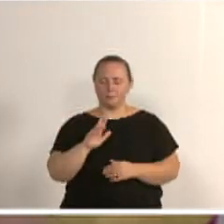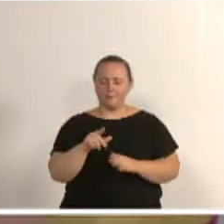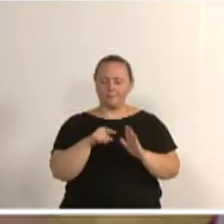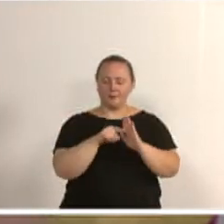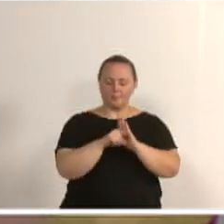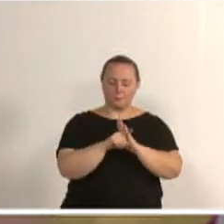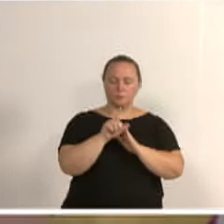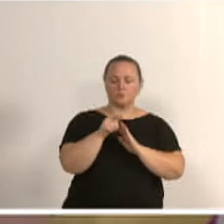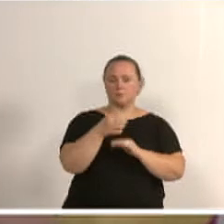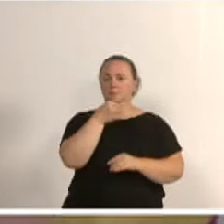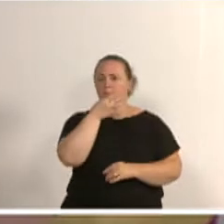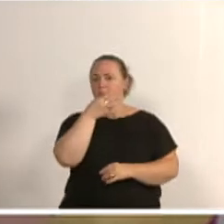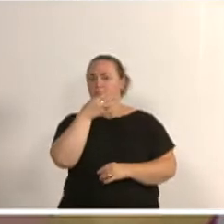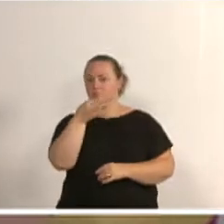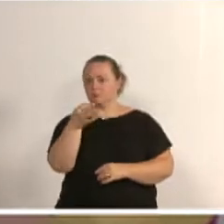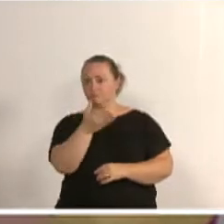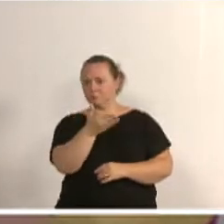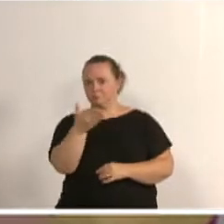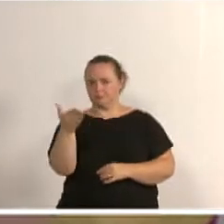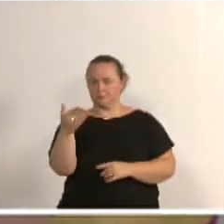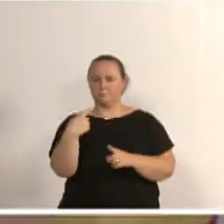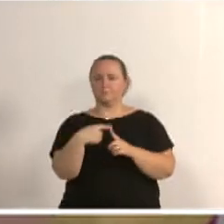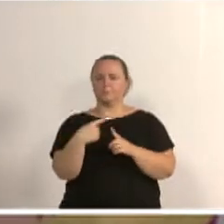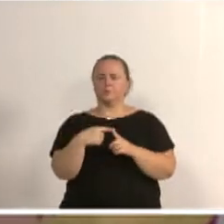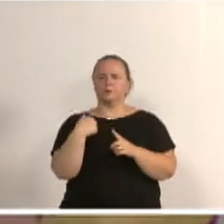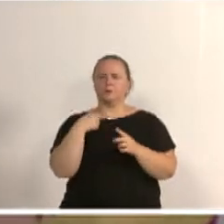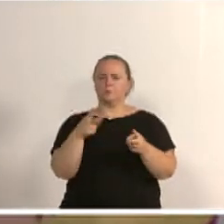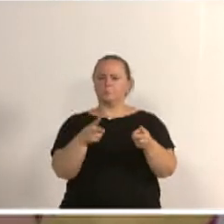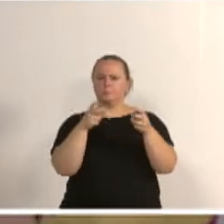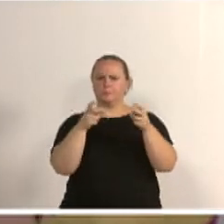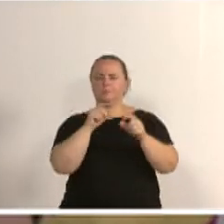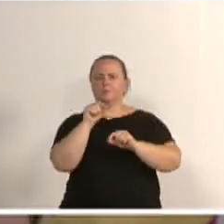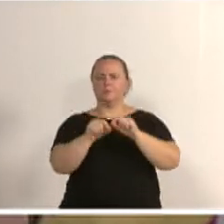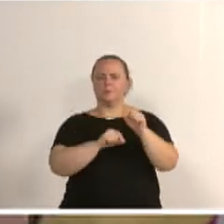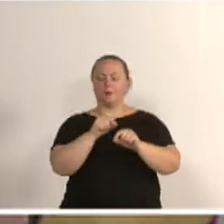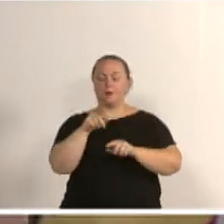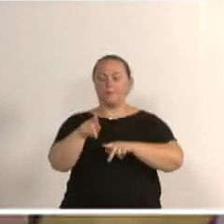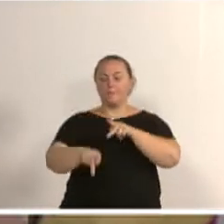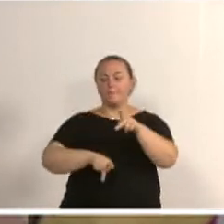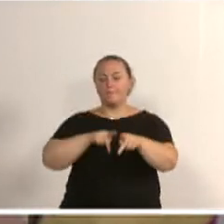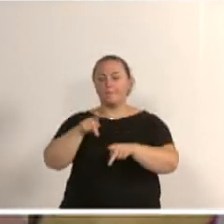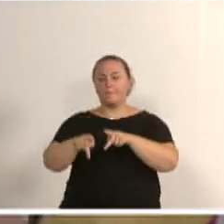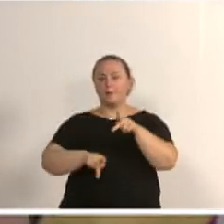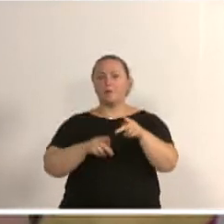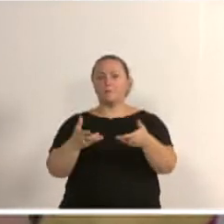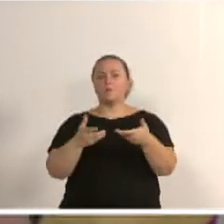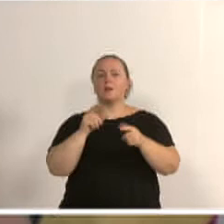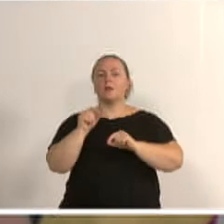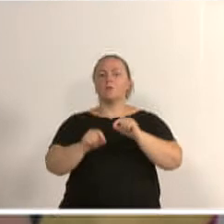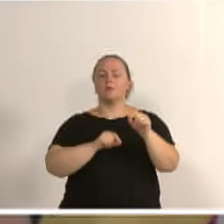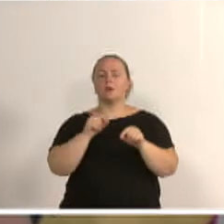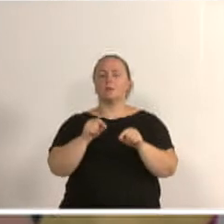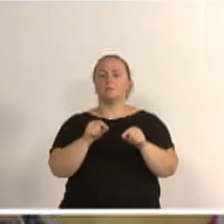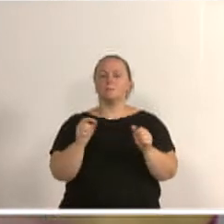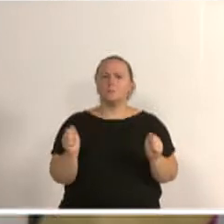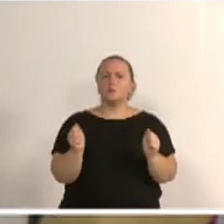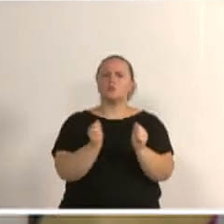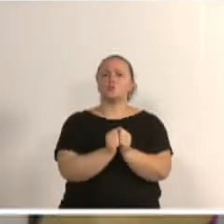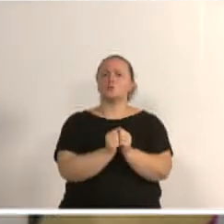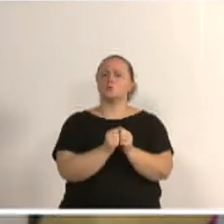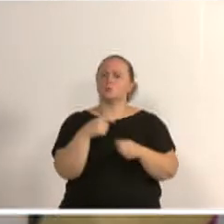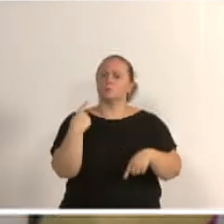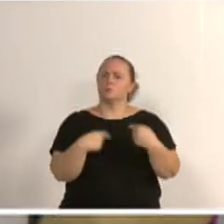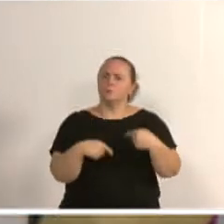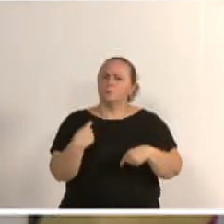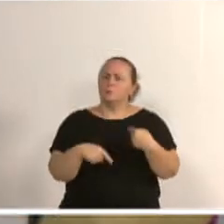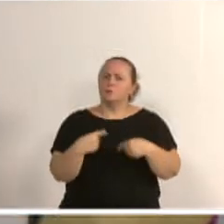a esta casa, porque tenho notado a apelação popular por participar efetivamente dessas